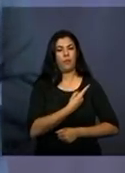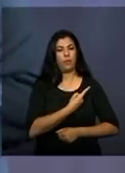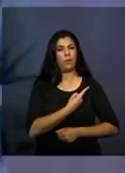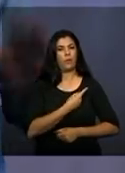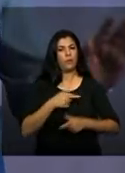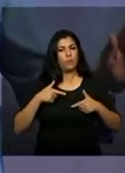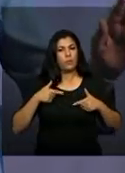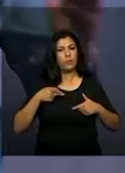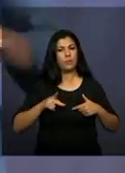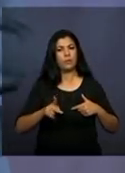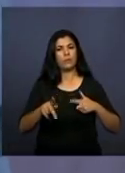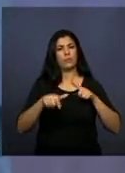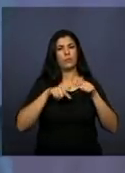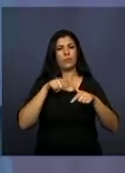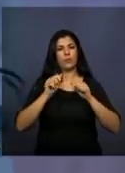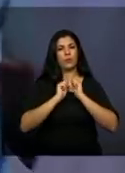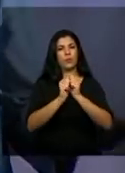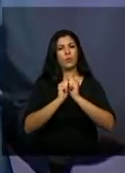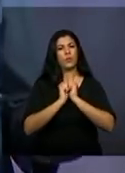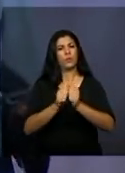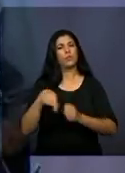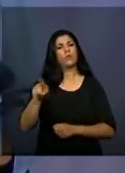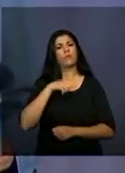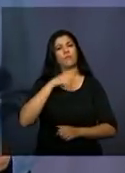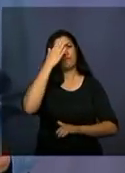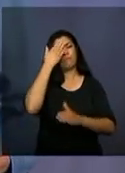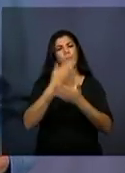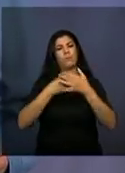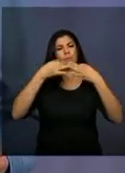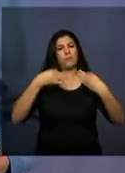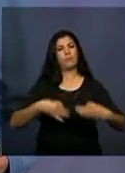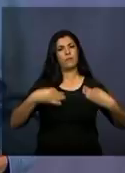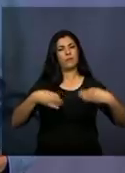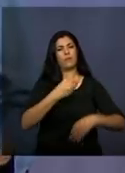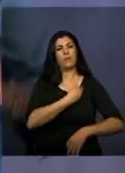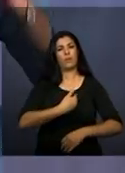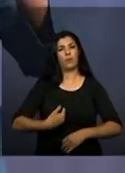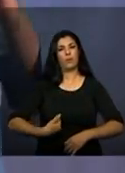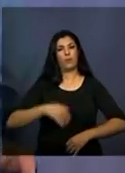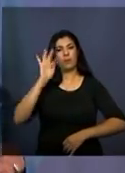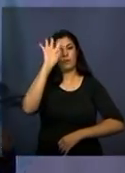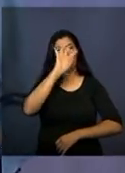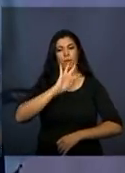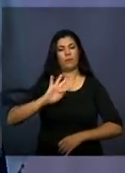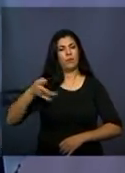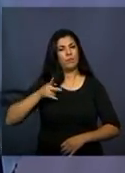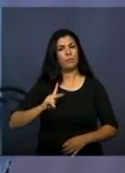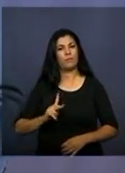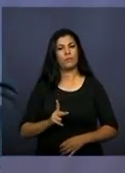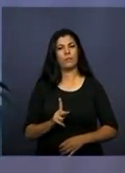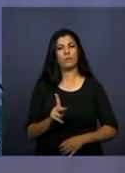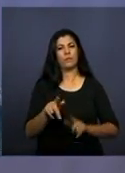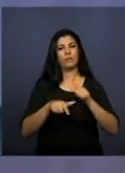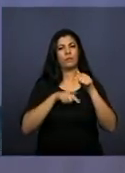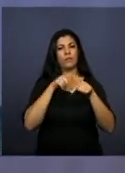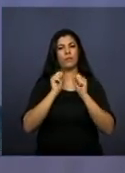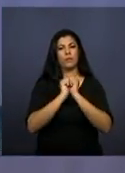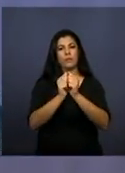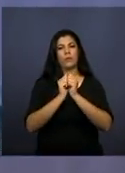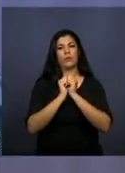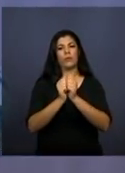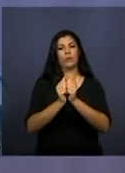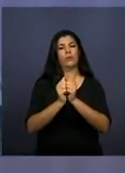continuar trabalhando juntos, vocês podem ter certeza. O governo federal sempre vai trabalhar juntos com